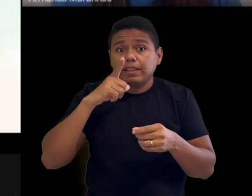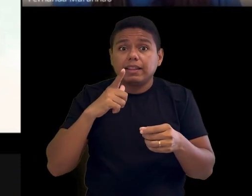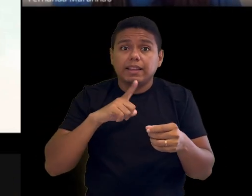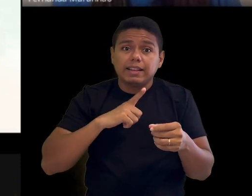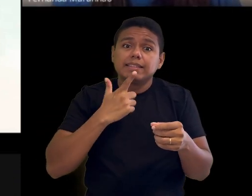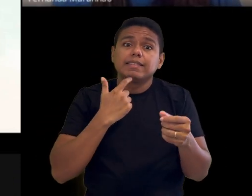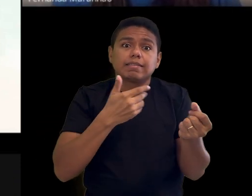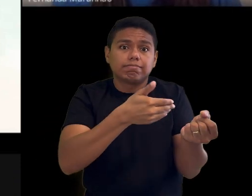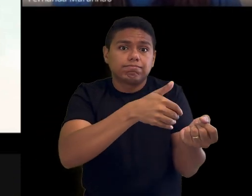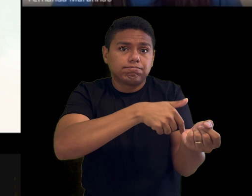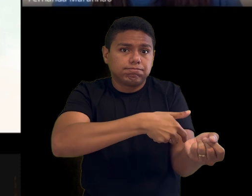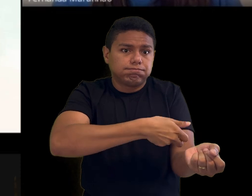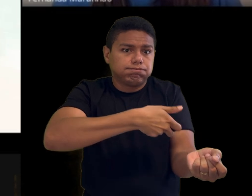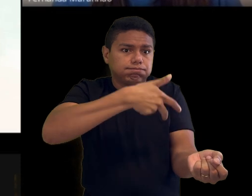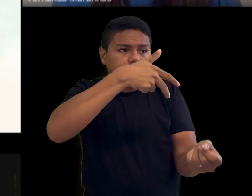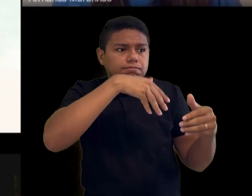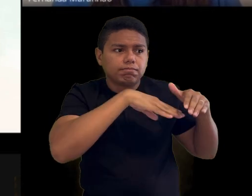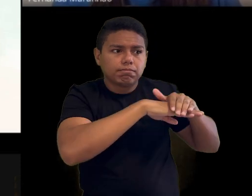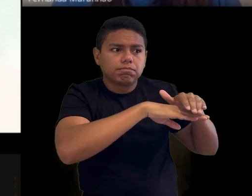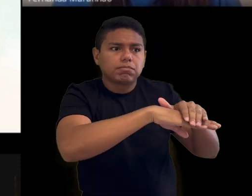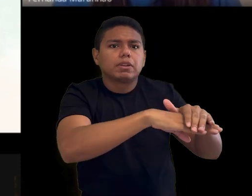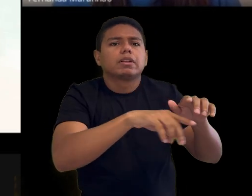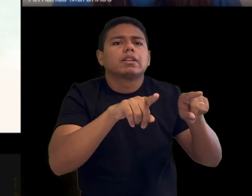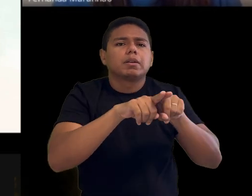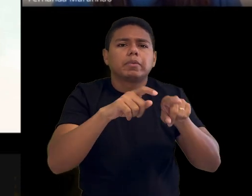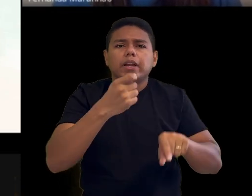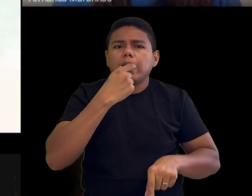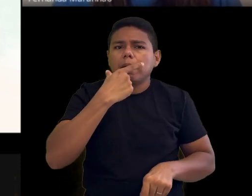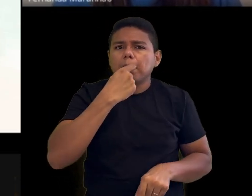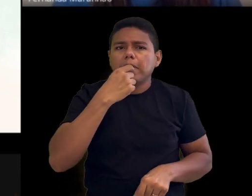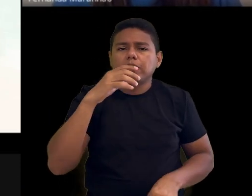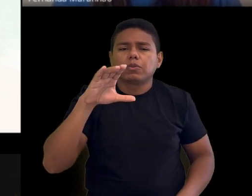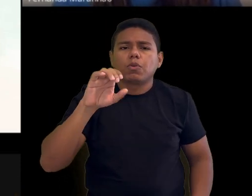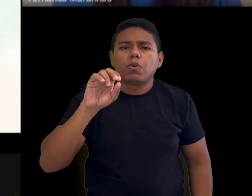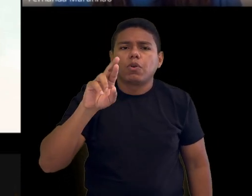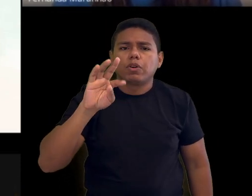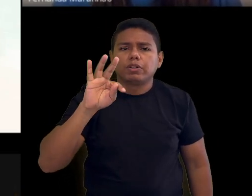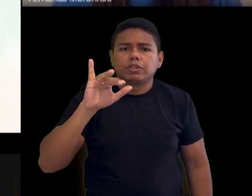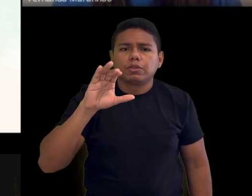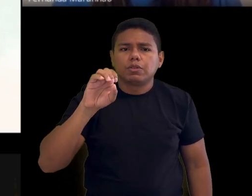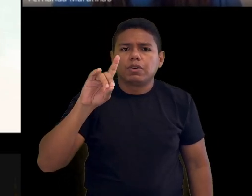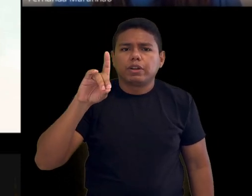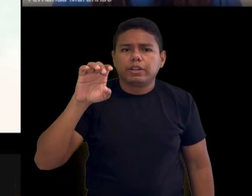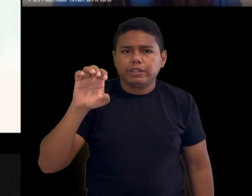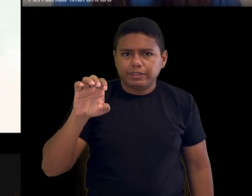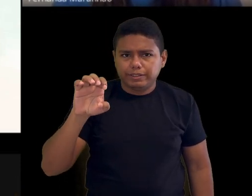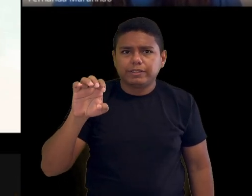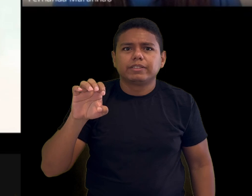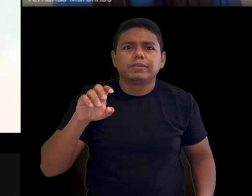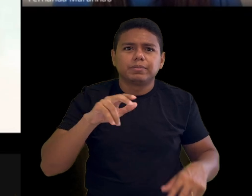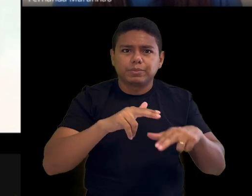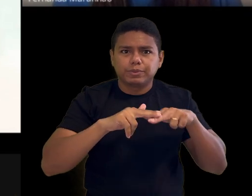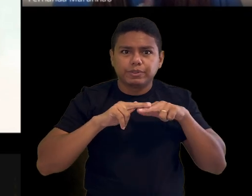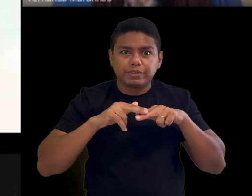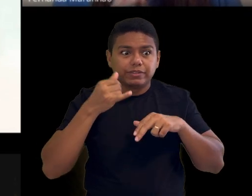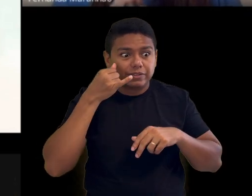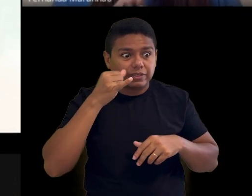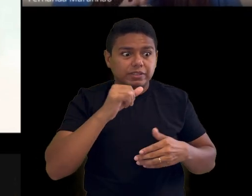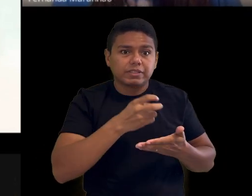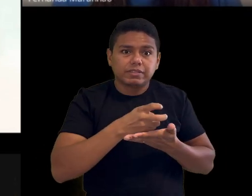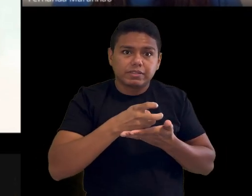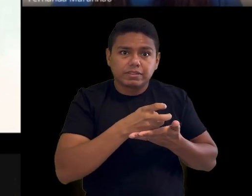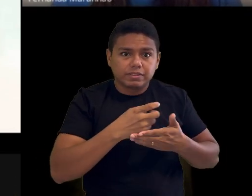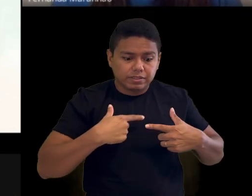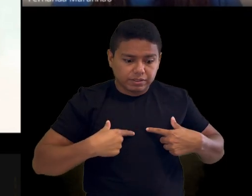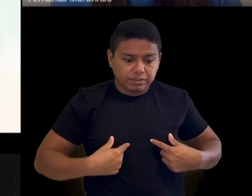corticoide para prevenir a imaturidade pulmonar fetal antes da interrupção dessa gravidez. Então, pode,